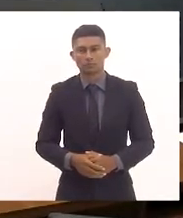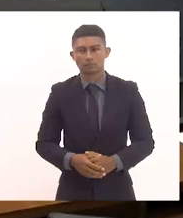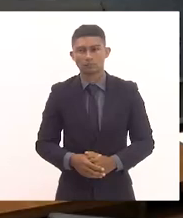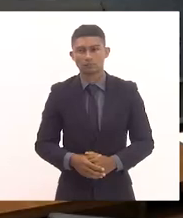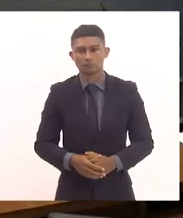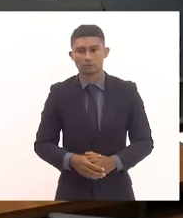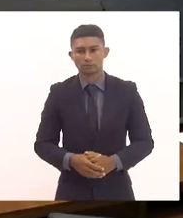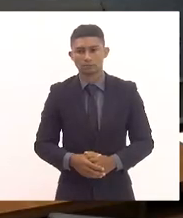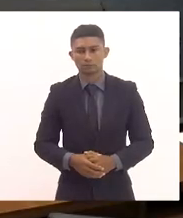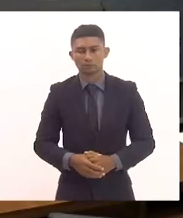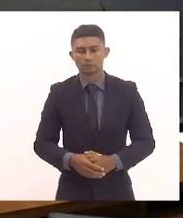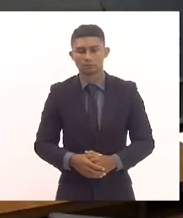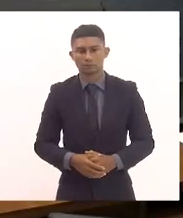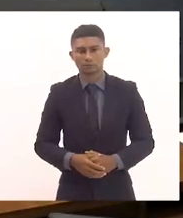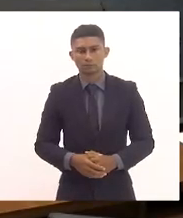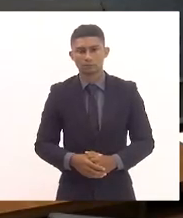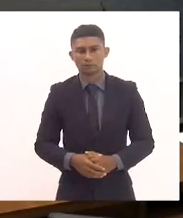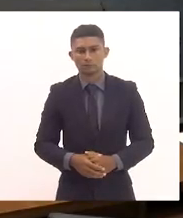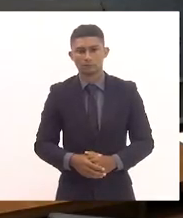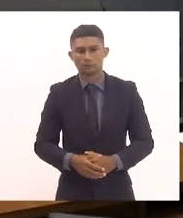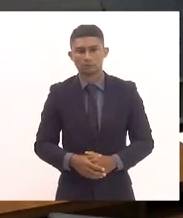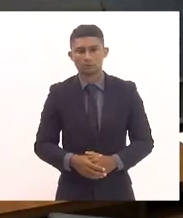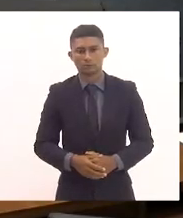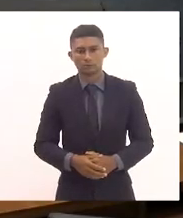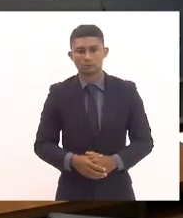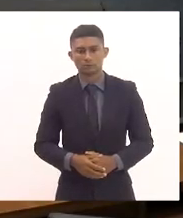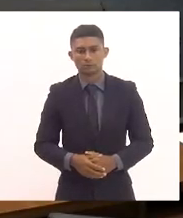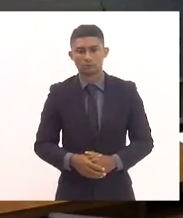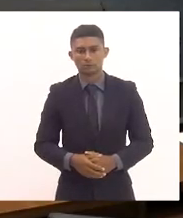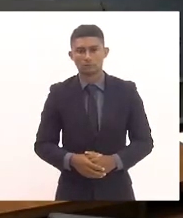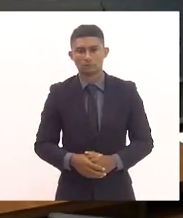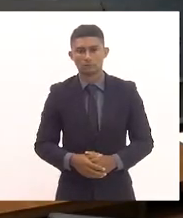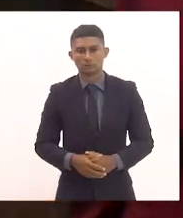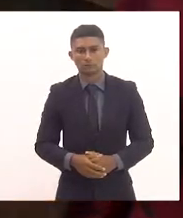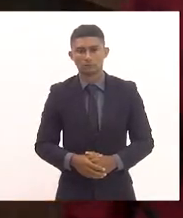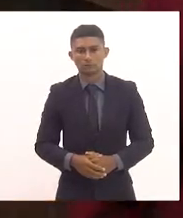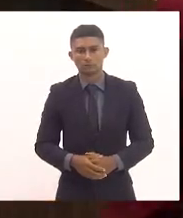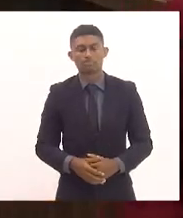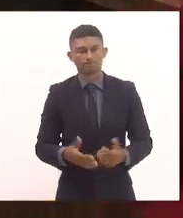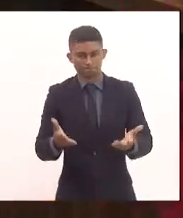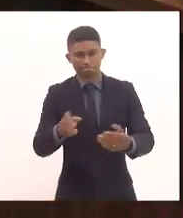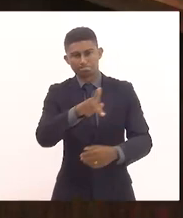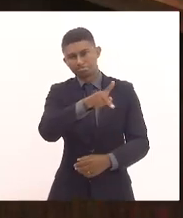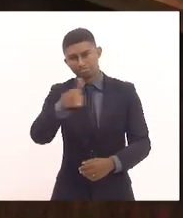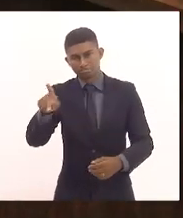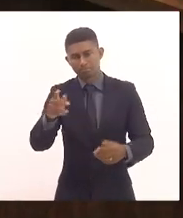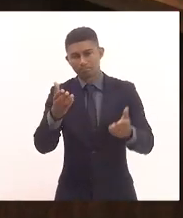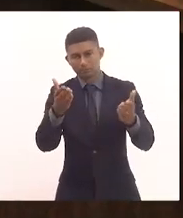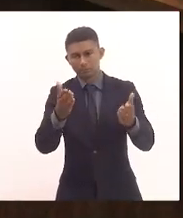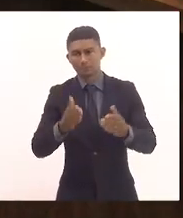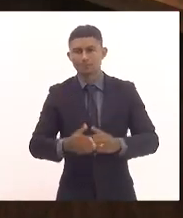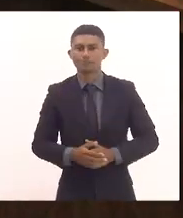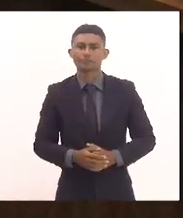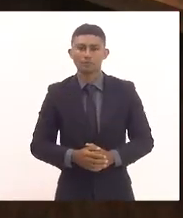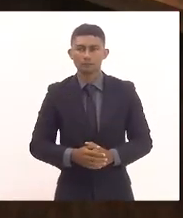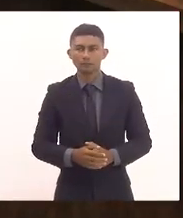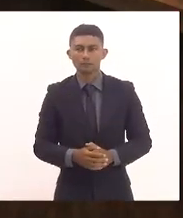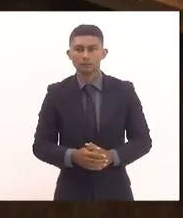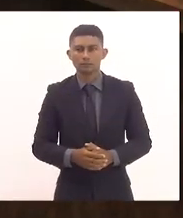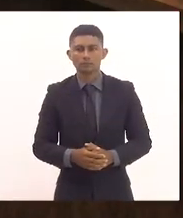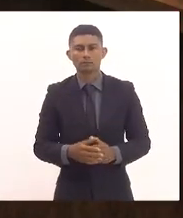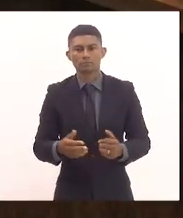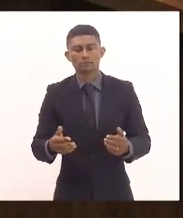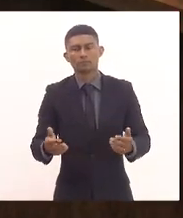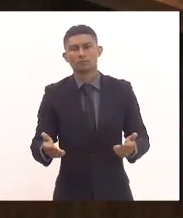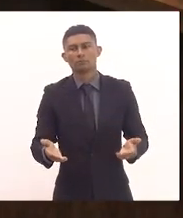tira presidente. A palavra morto. Não é o fundamento. Já foi até definido. Senhora presidente, senhor presidente, na medida que